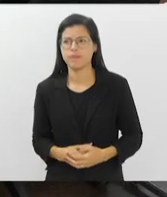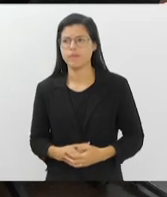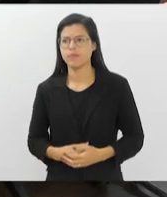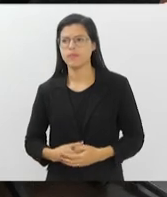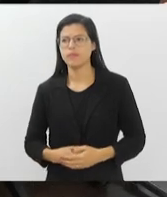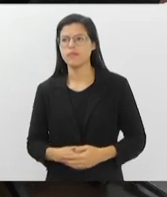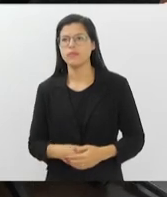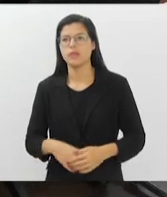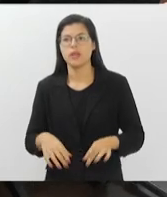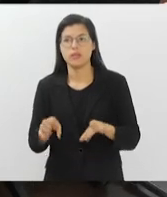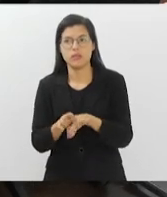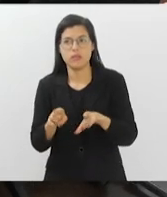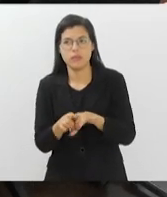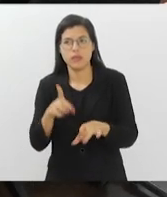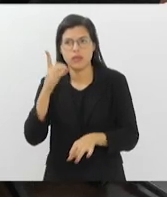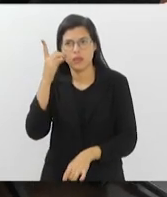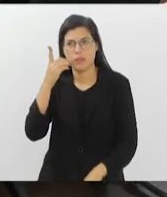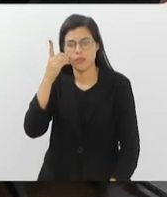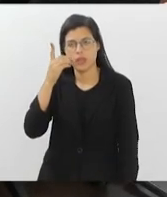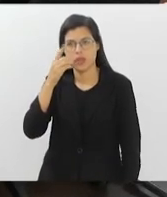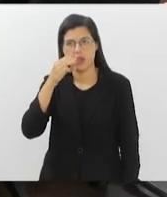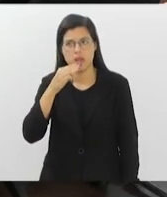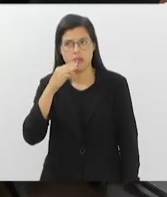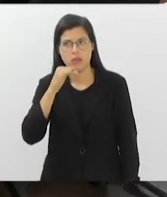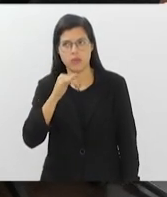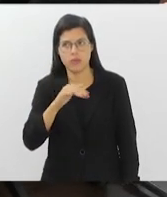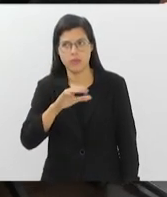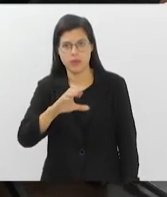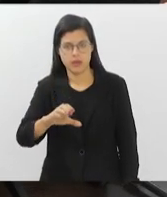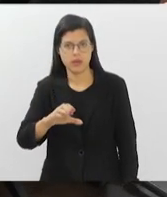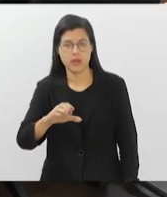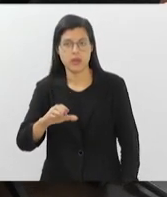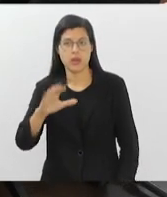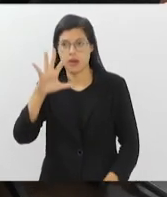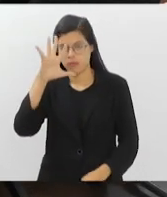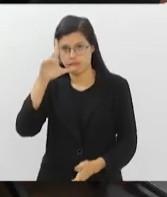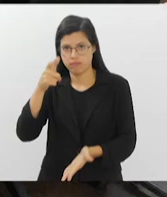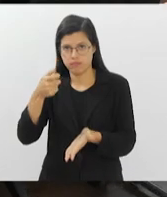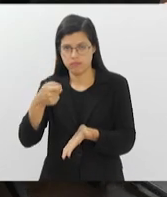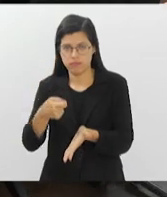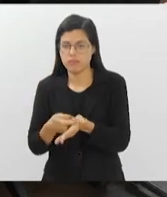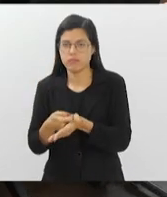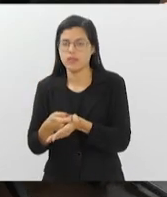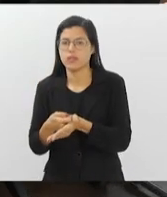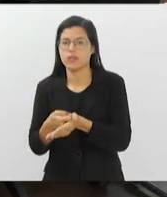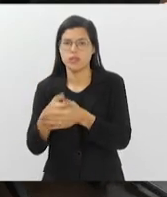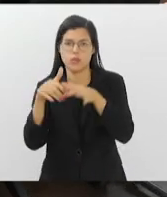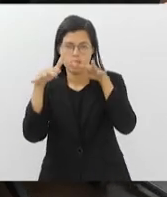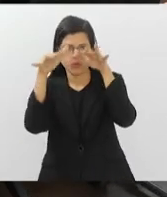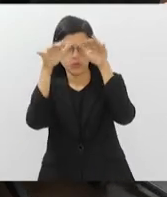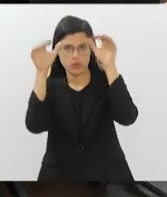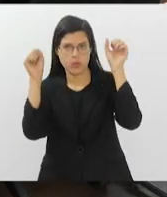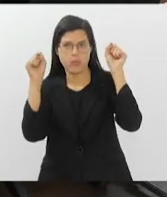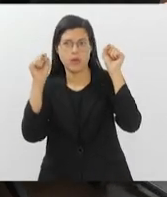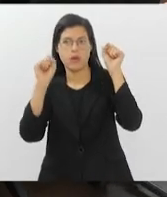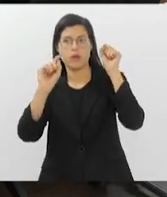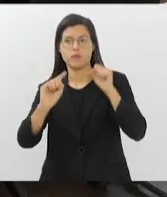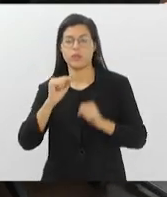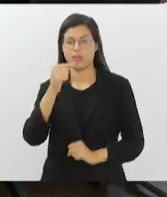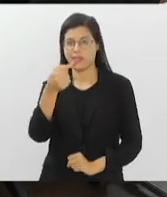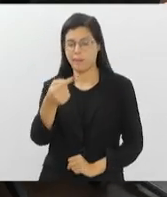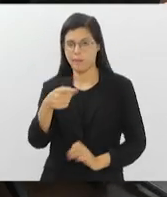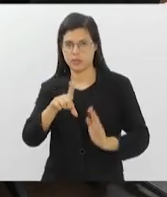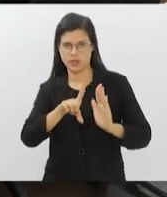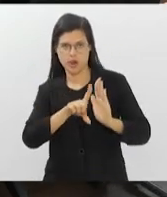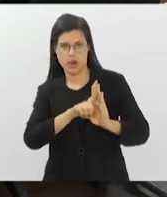acabo. A decisão do Supremo foi a posteriori da lei complementar. Por